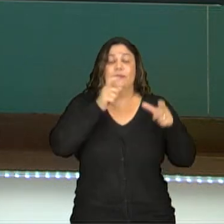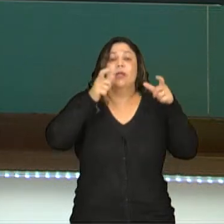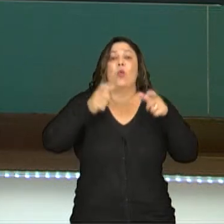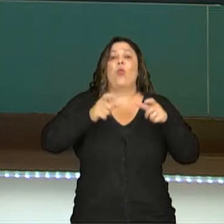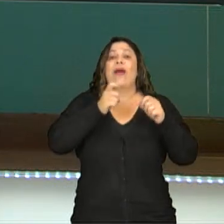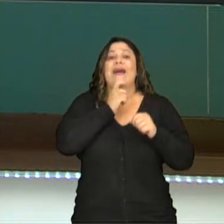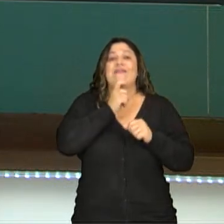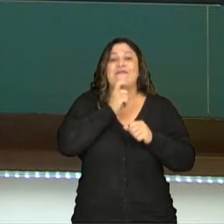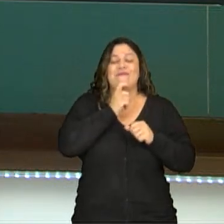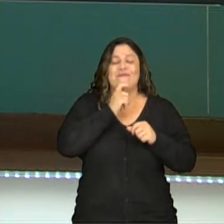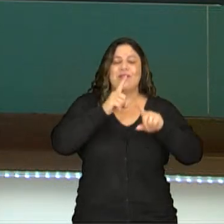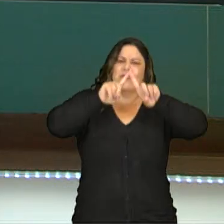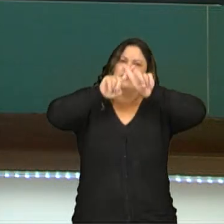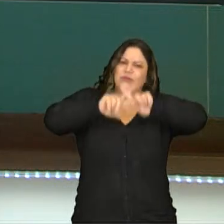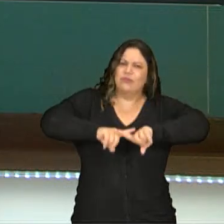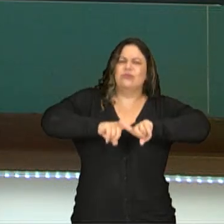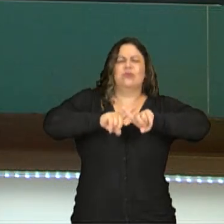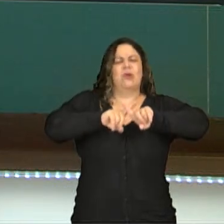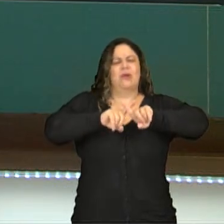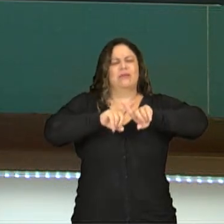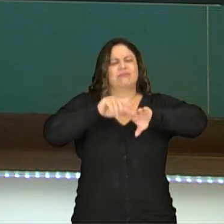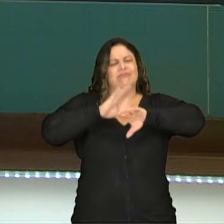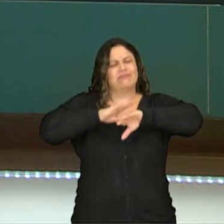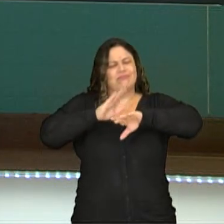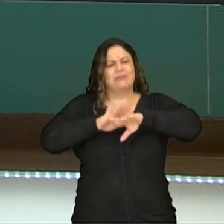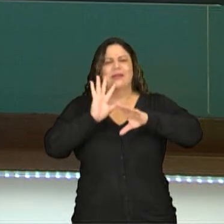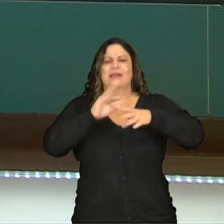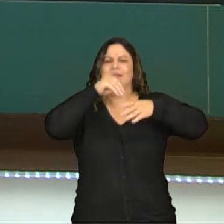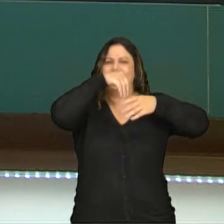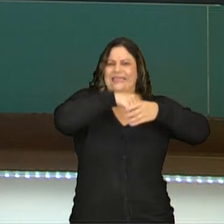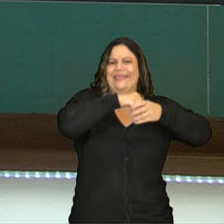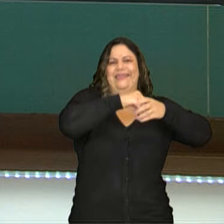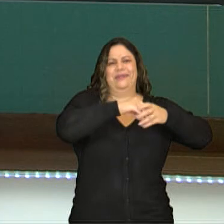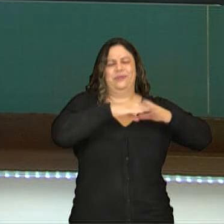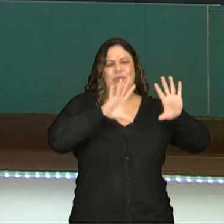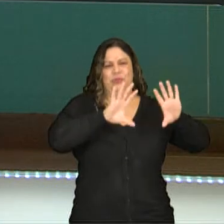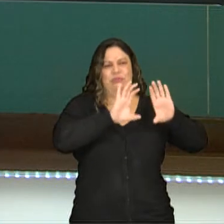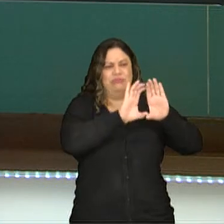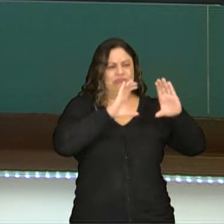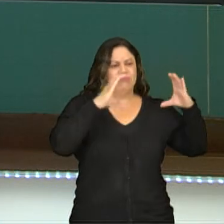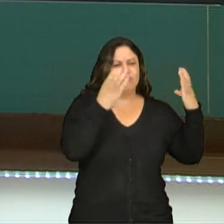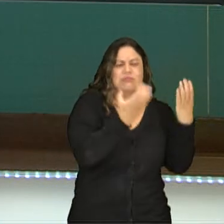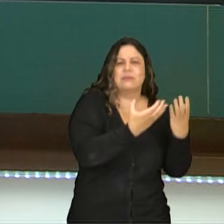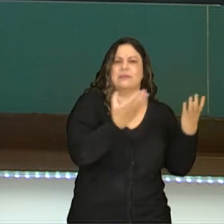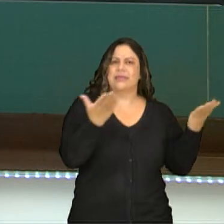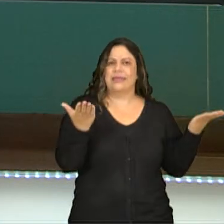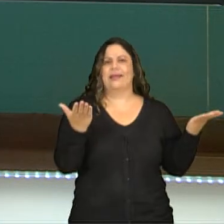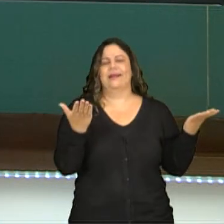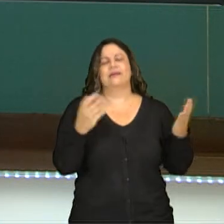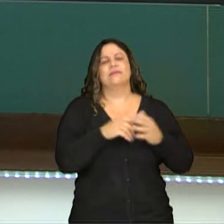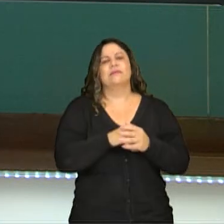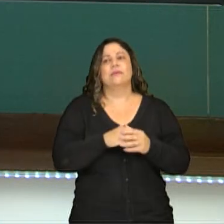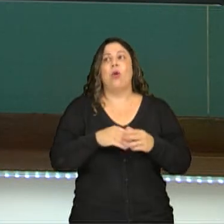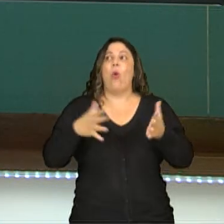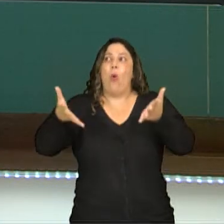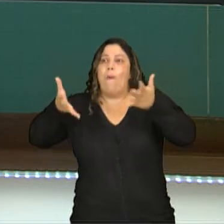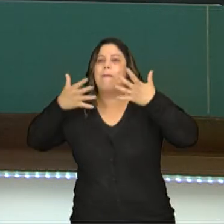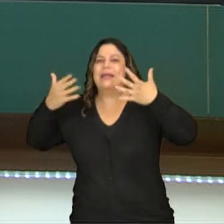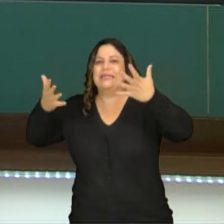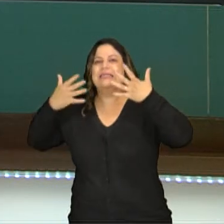gente pensa em jogos que são mais internos, dentro dos ginásios. Se a gente pensa em locais que é mais